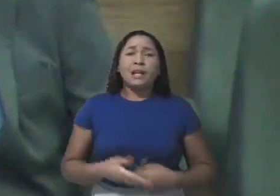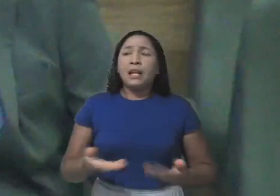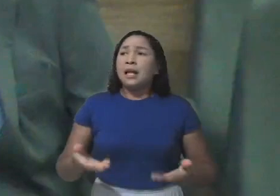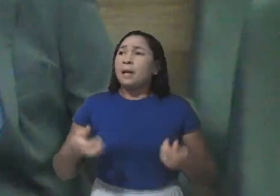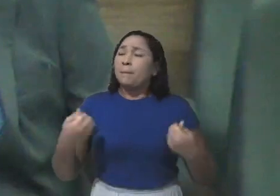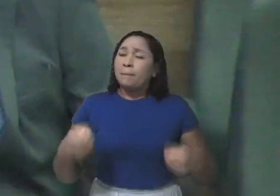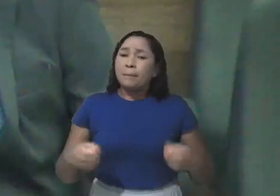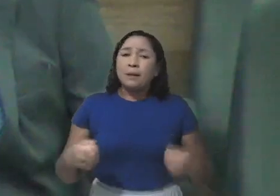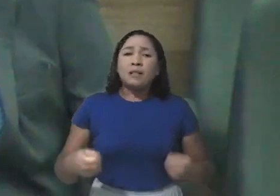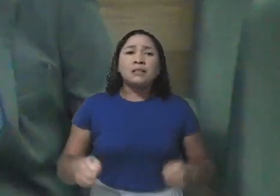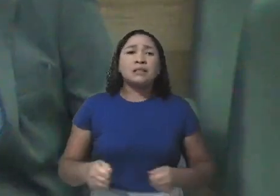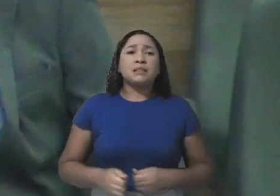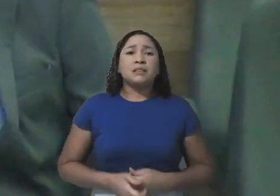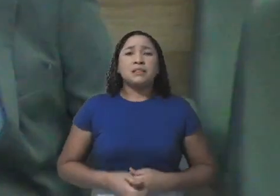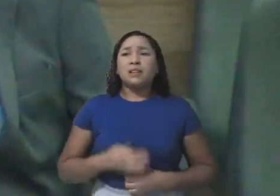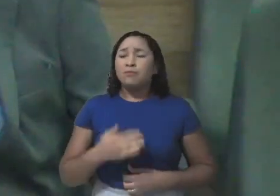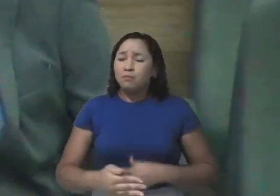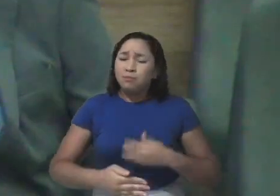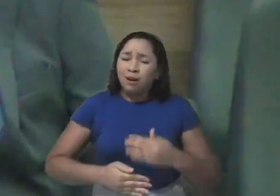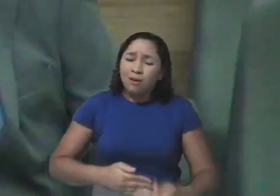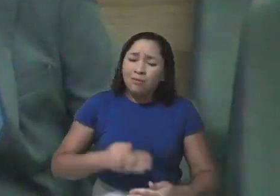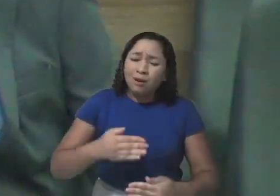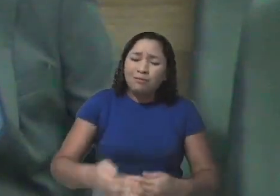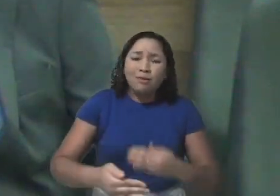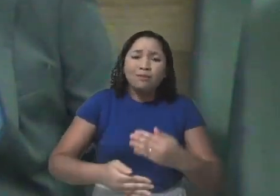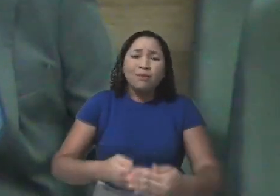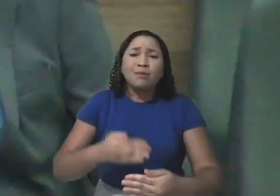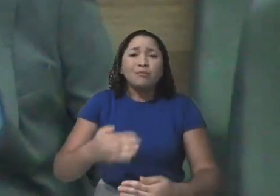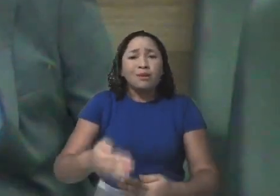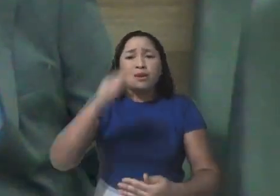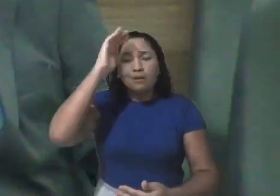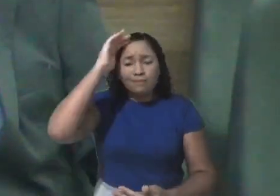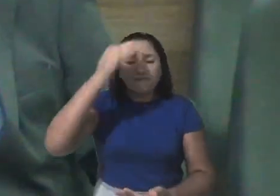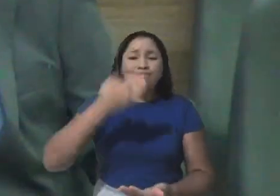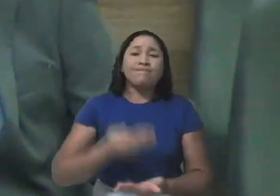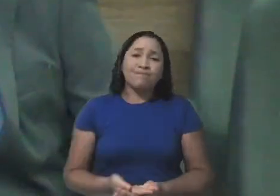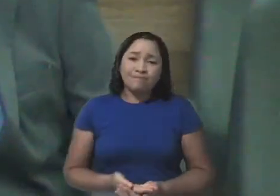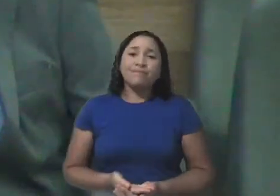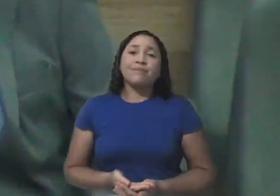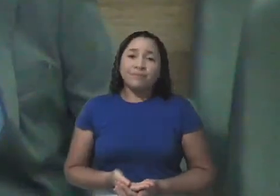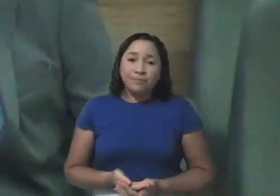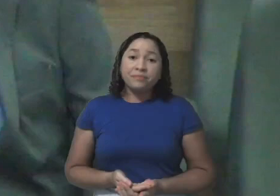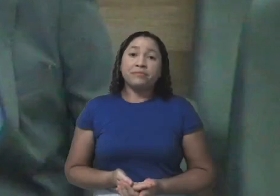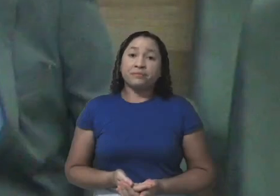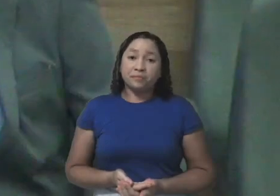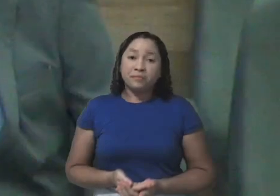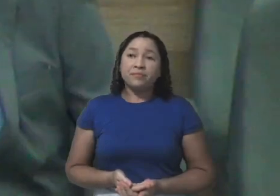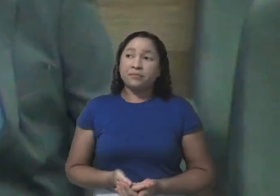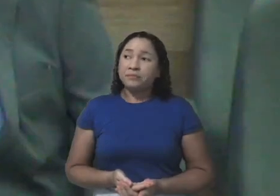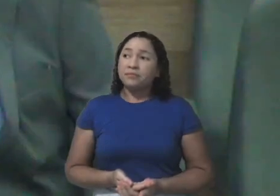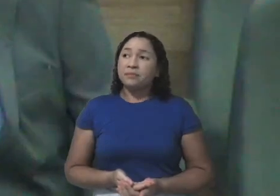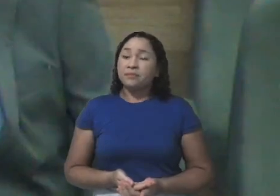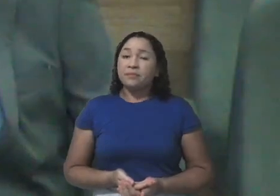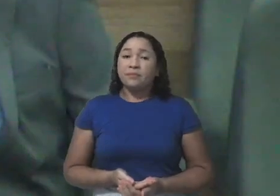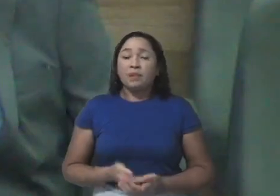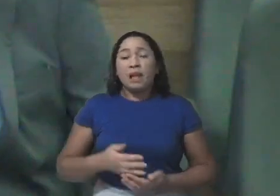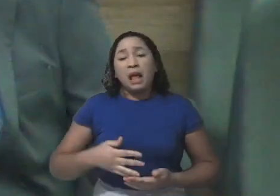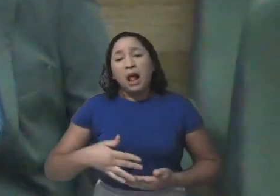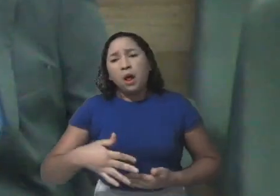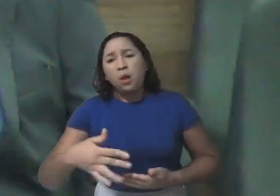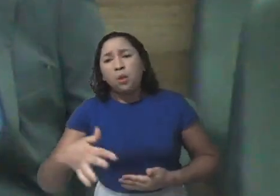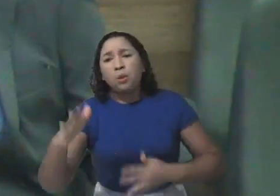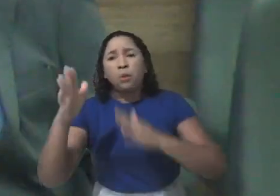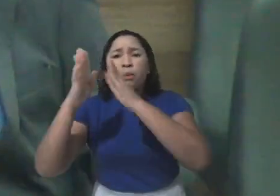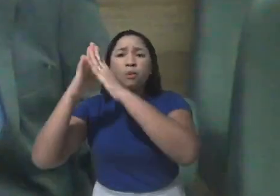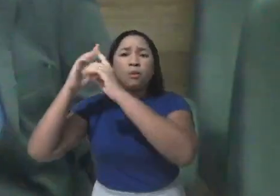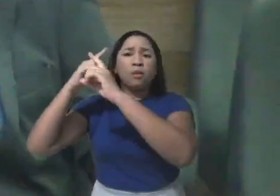vão se aperfeiçoando. Alguns pontos equivocados ao longo da igreja surgiram como